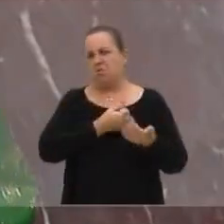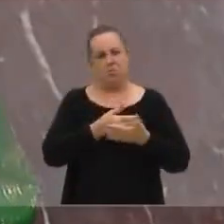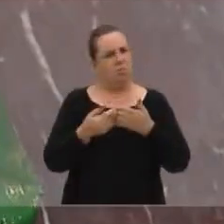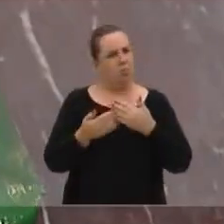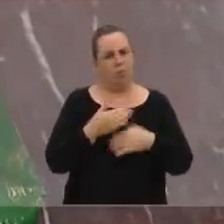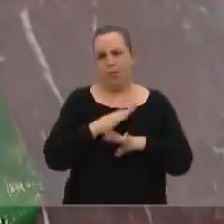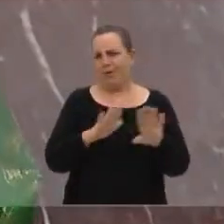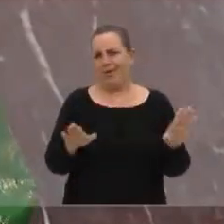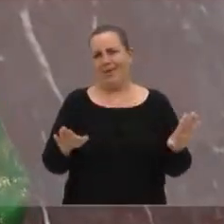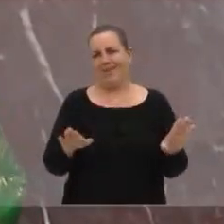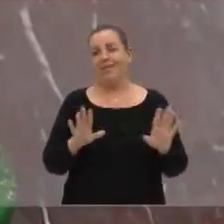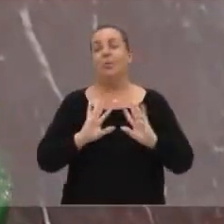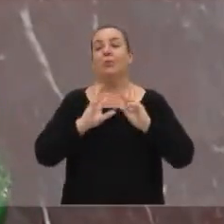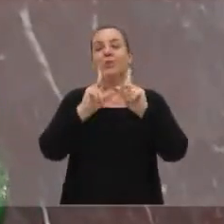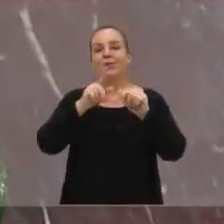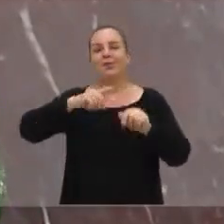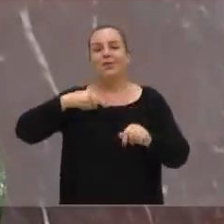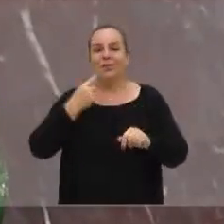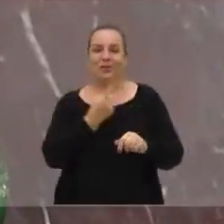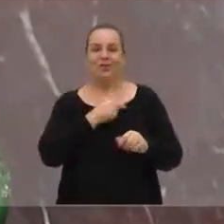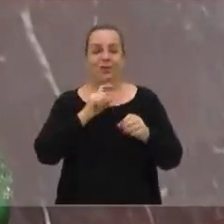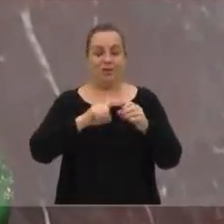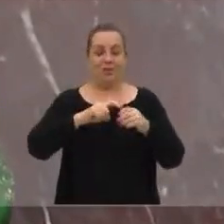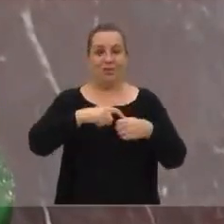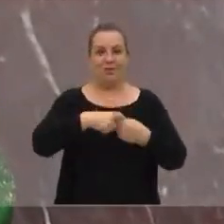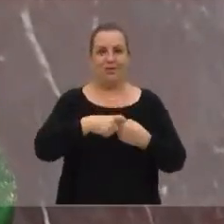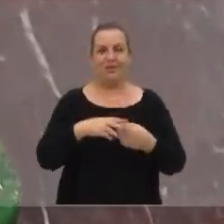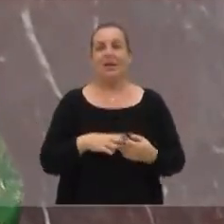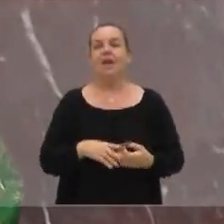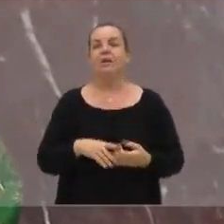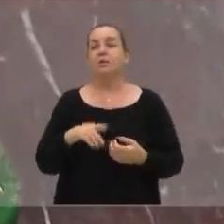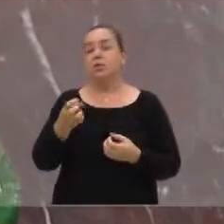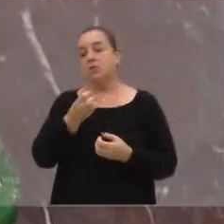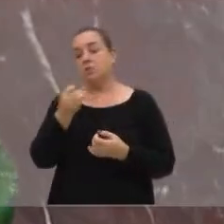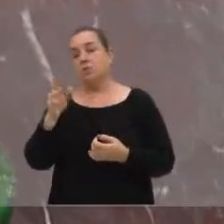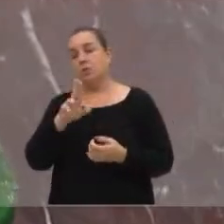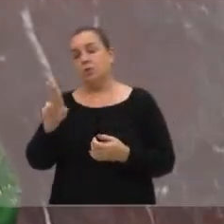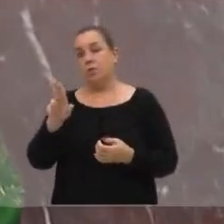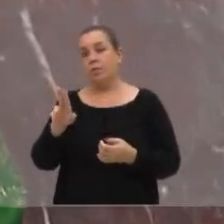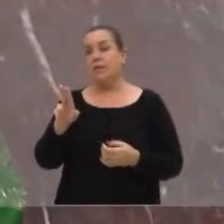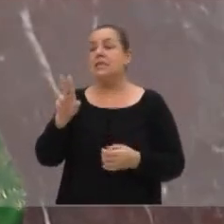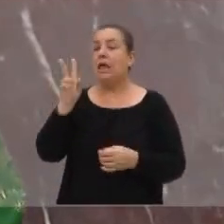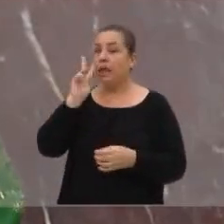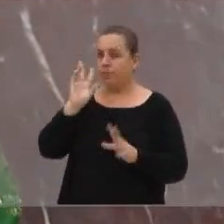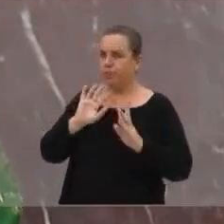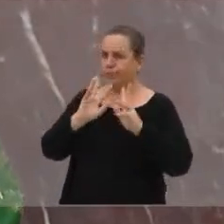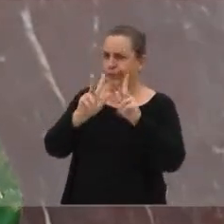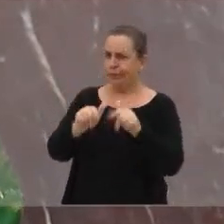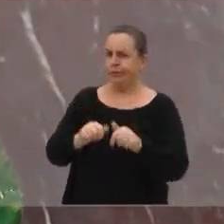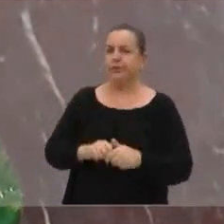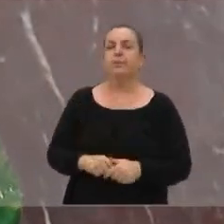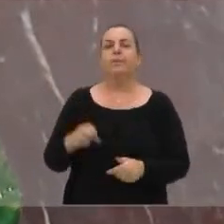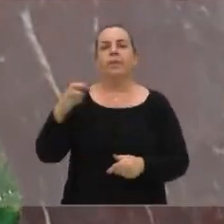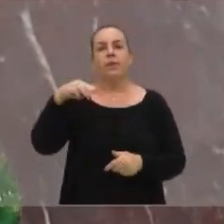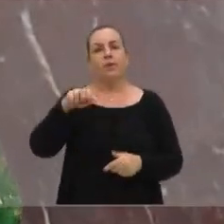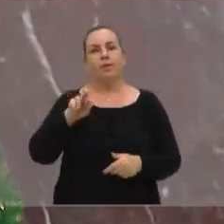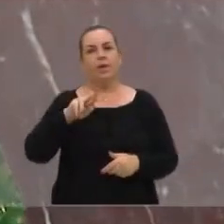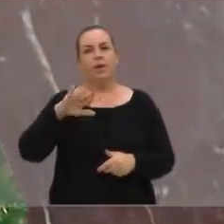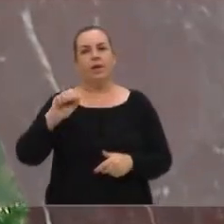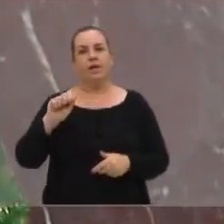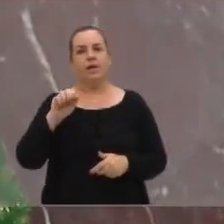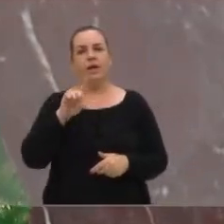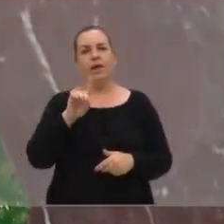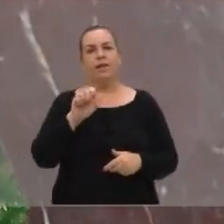pelos nossos associados, citando estes, lembrando de todos: Maria da Conceição de